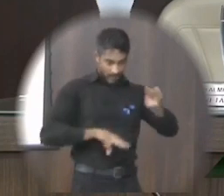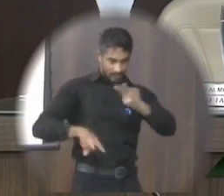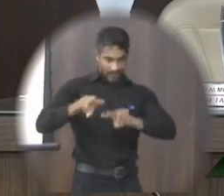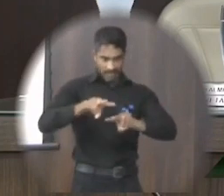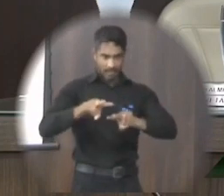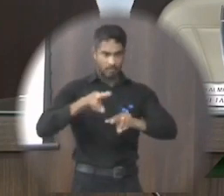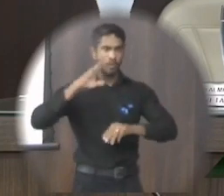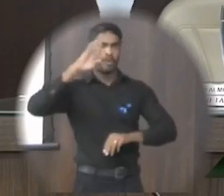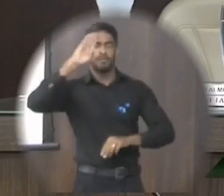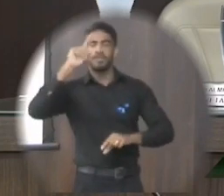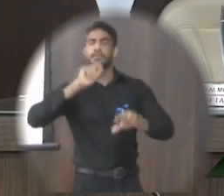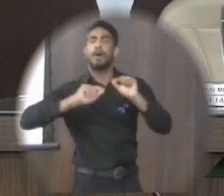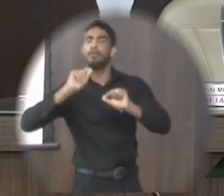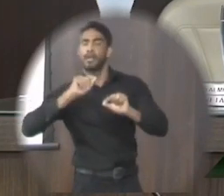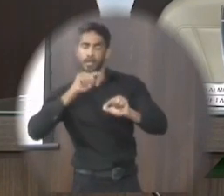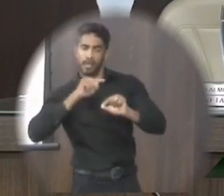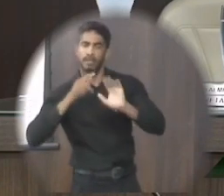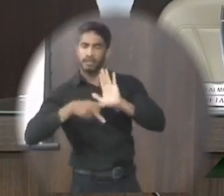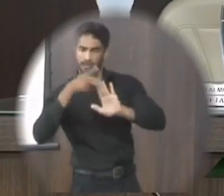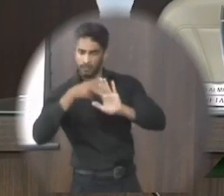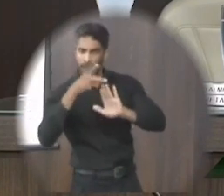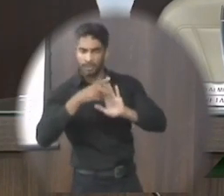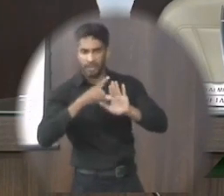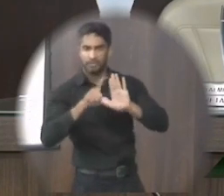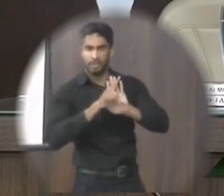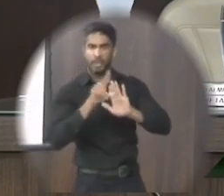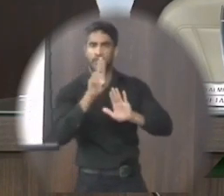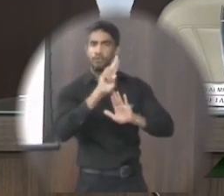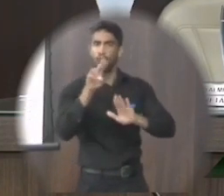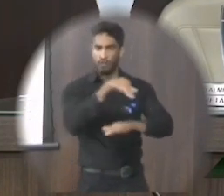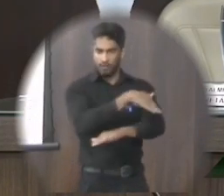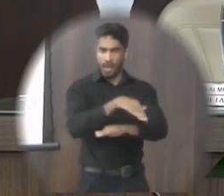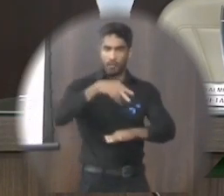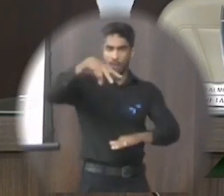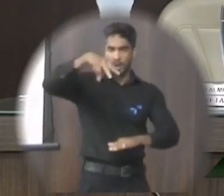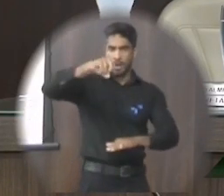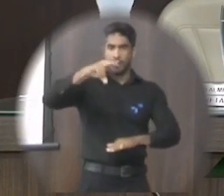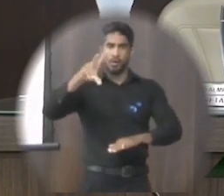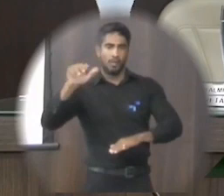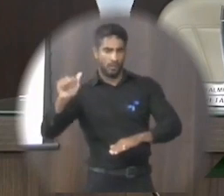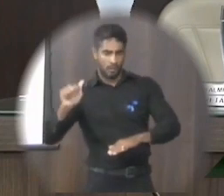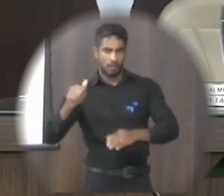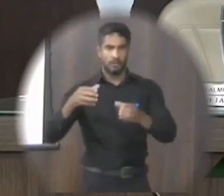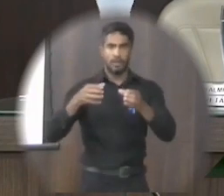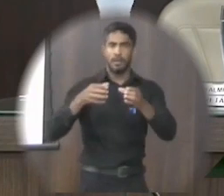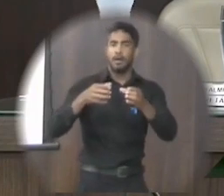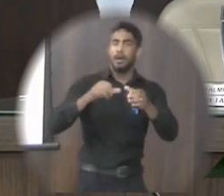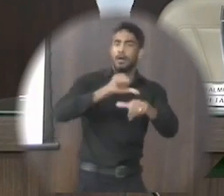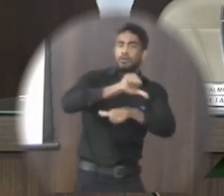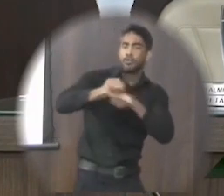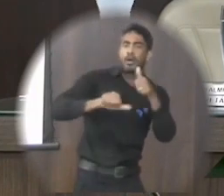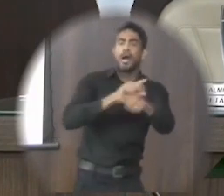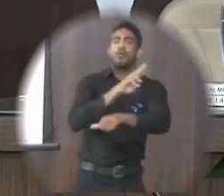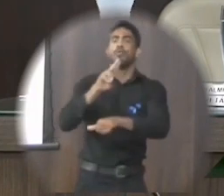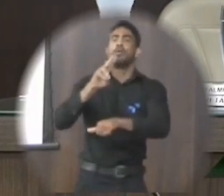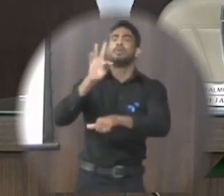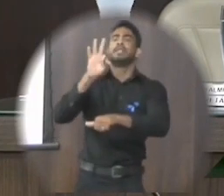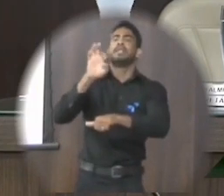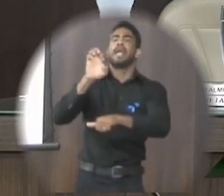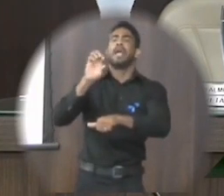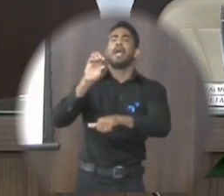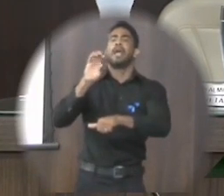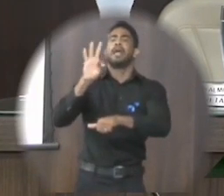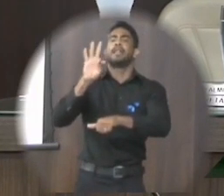Fundamentação: o projeto de lei da denominação à Rua Nova, na comunidade de Jacarezinho, de Rua Teófina Balbina de